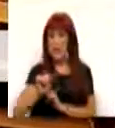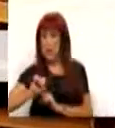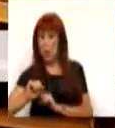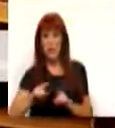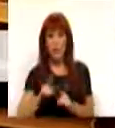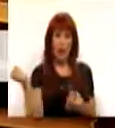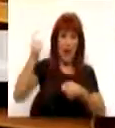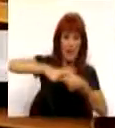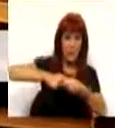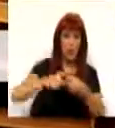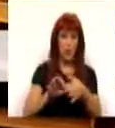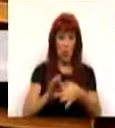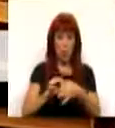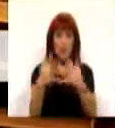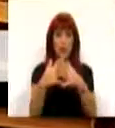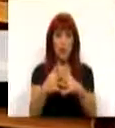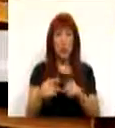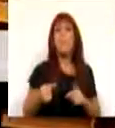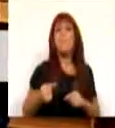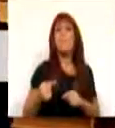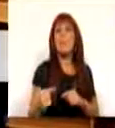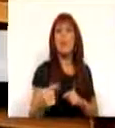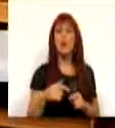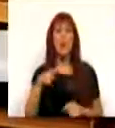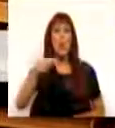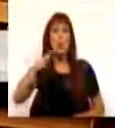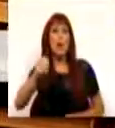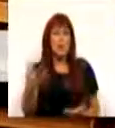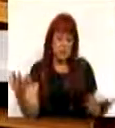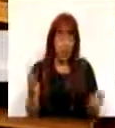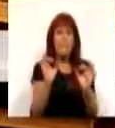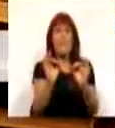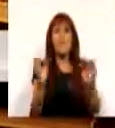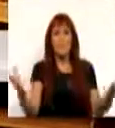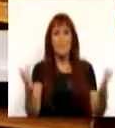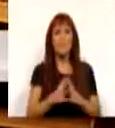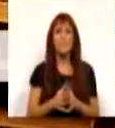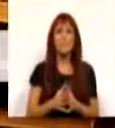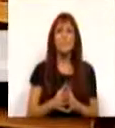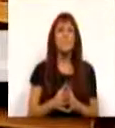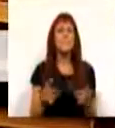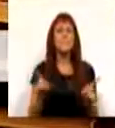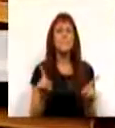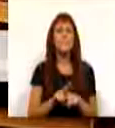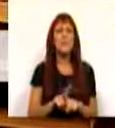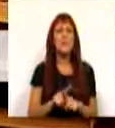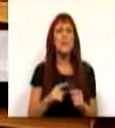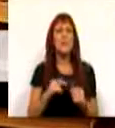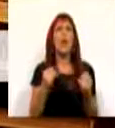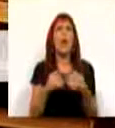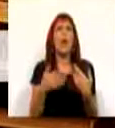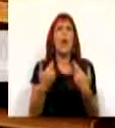a adesão à cooperação estruturada permanente. O Partido Socialista está a favor. Não